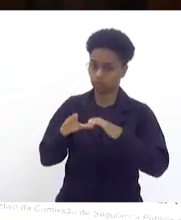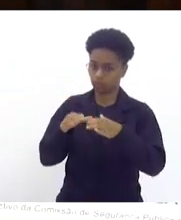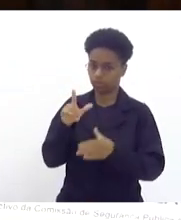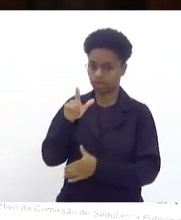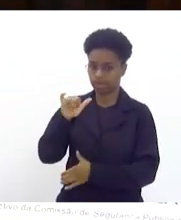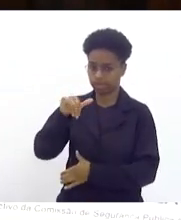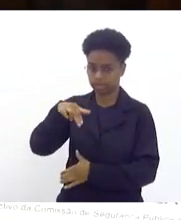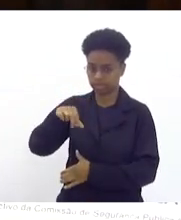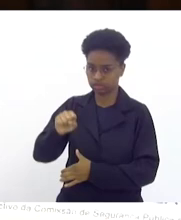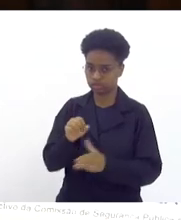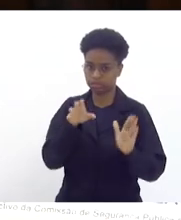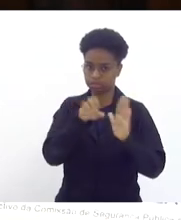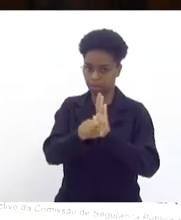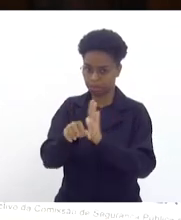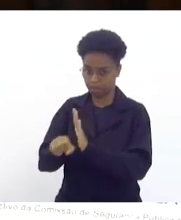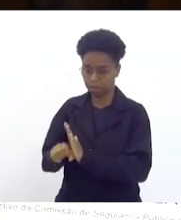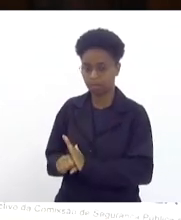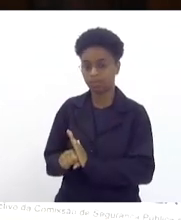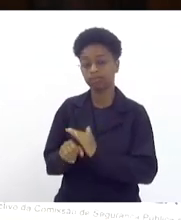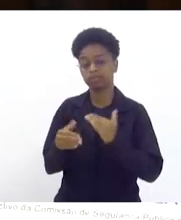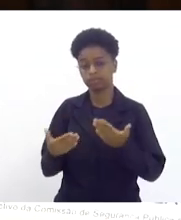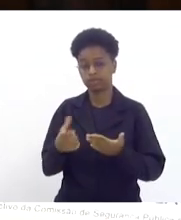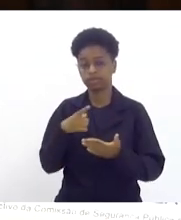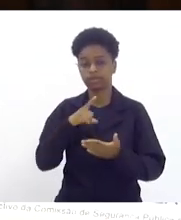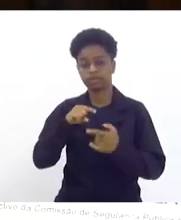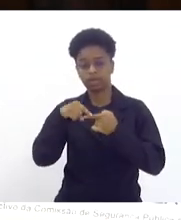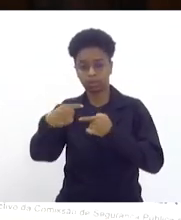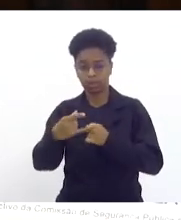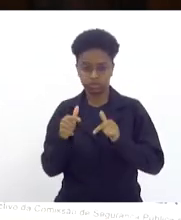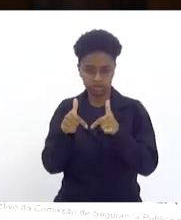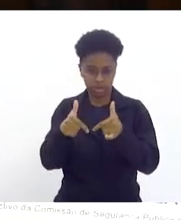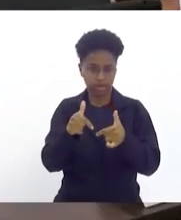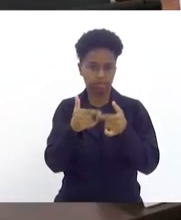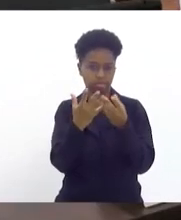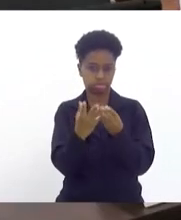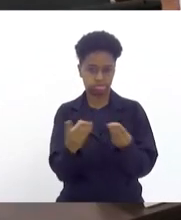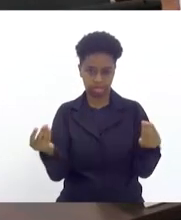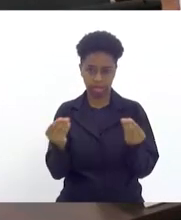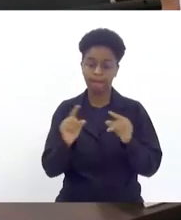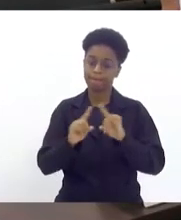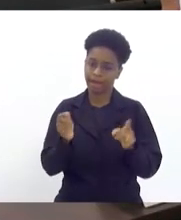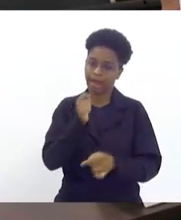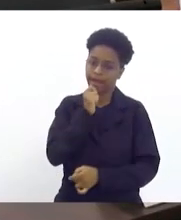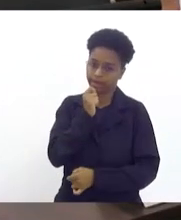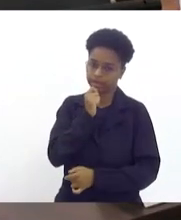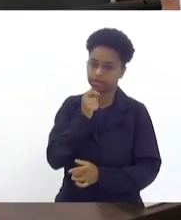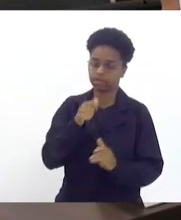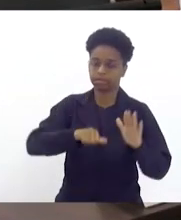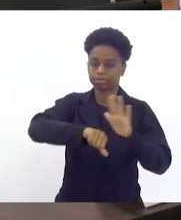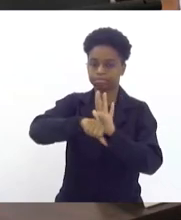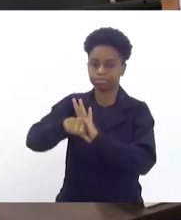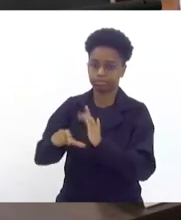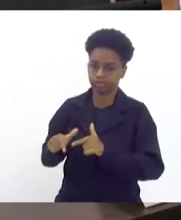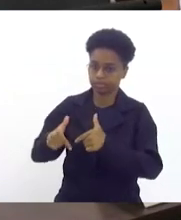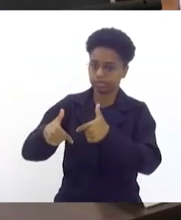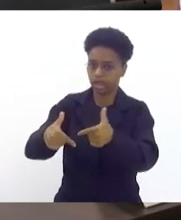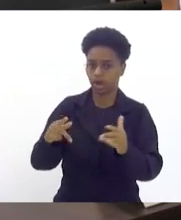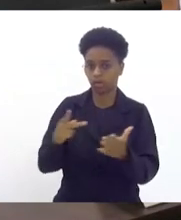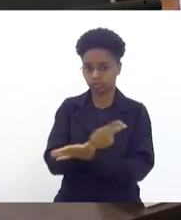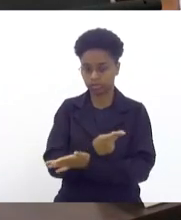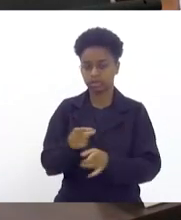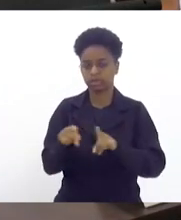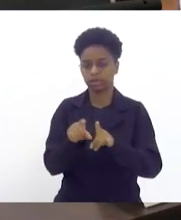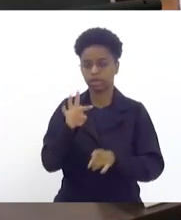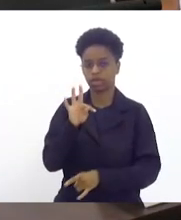aí obra do Dr Gabriel Fernando foi desarticulado ali mas ainda há cometimento de crime a gente sabe que a área